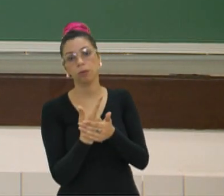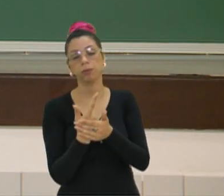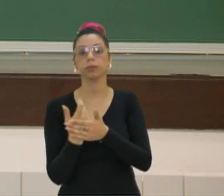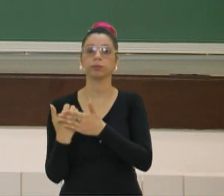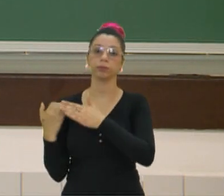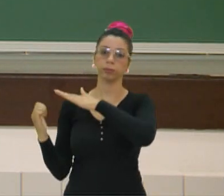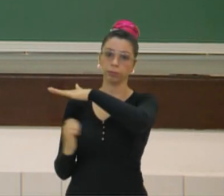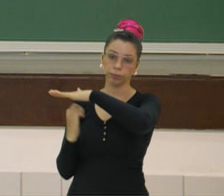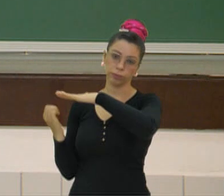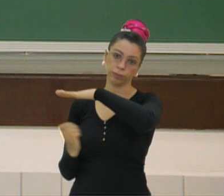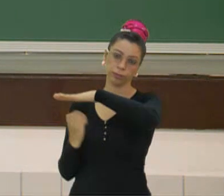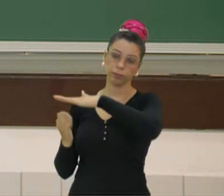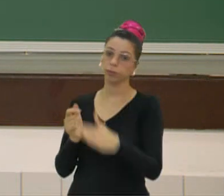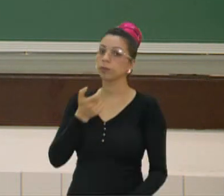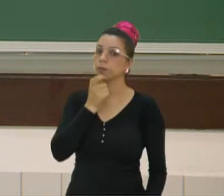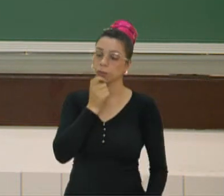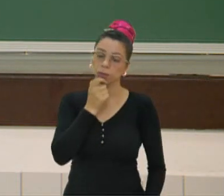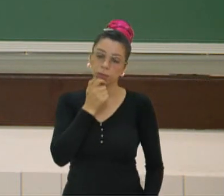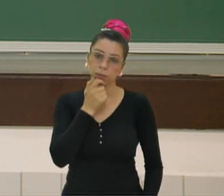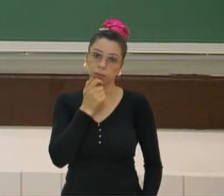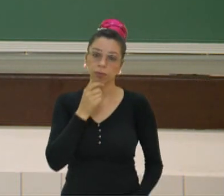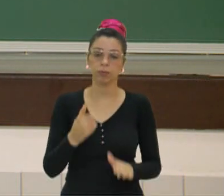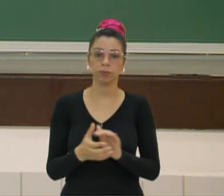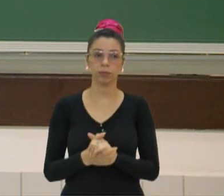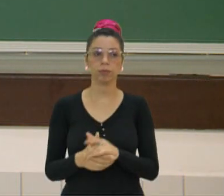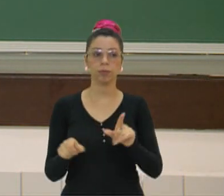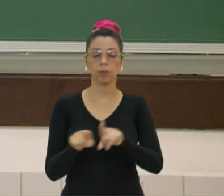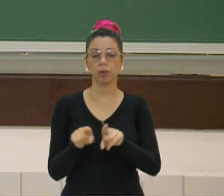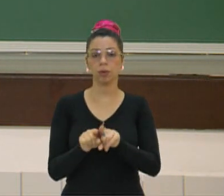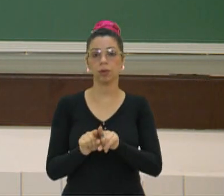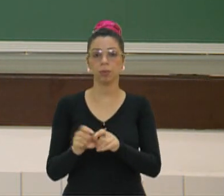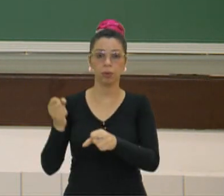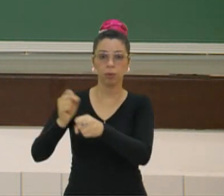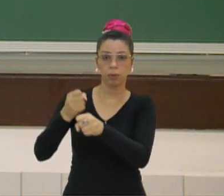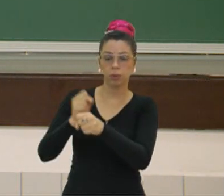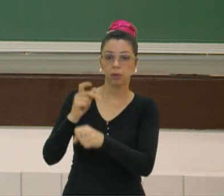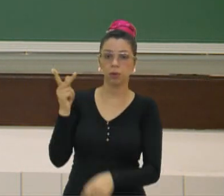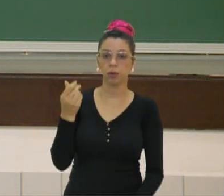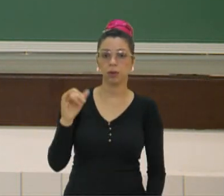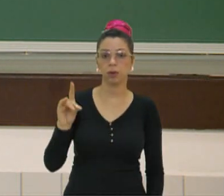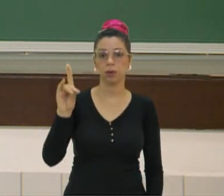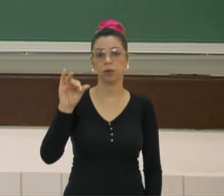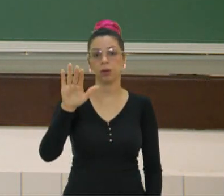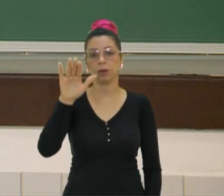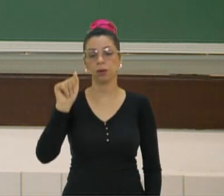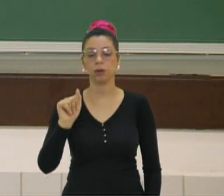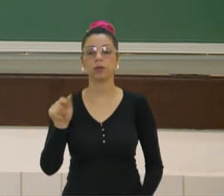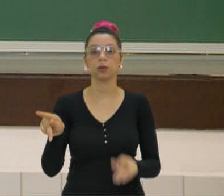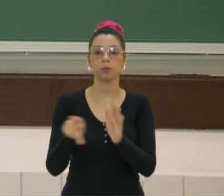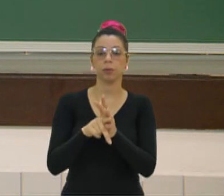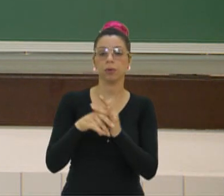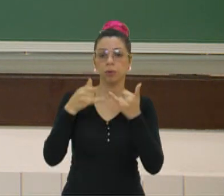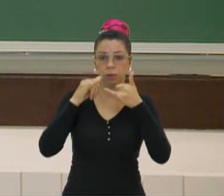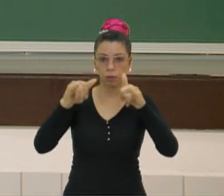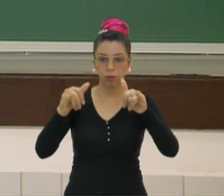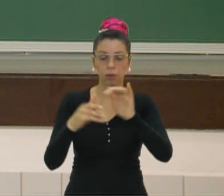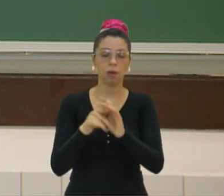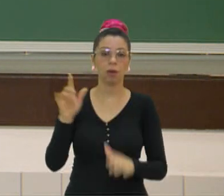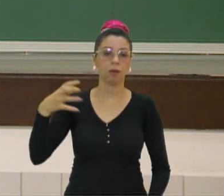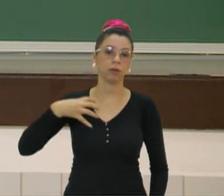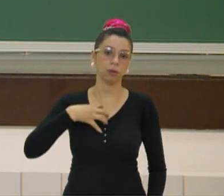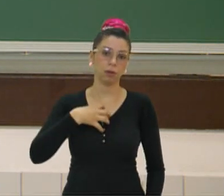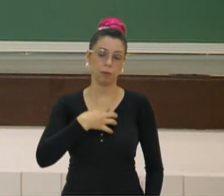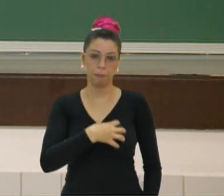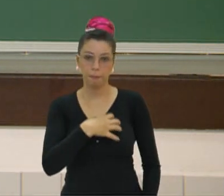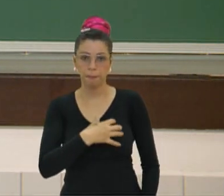empresas inglesas, e a instalação da hidrelétrica do São Francisco, a chamada usina de Paulo Afonso, lá na Bahia.